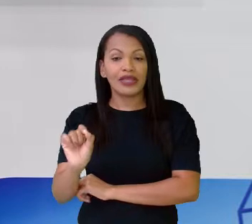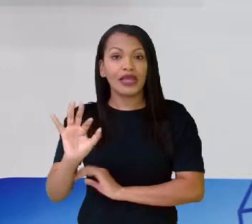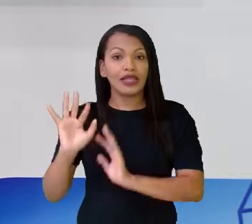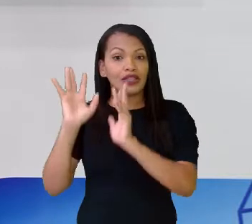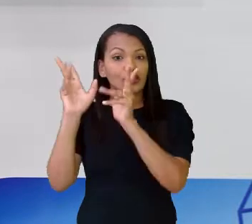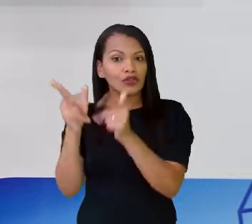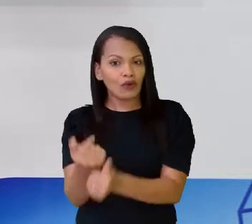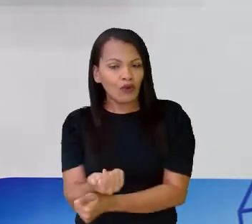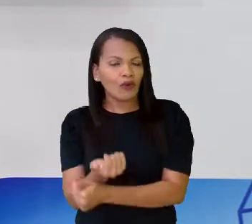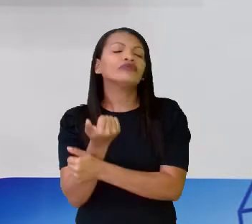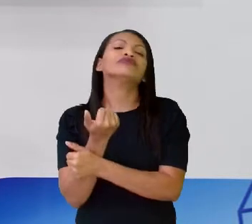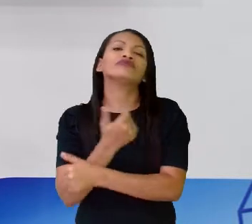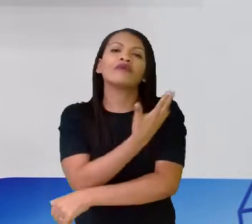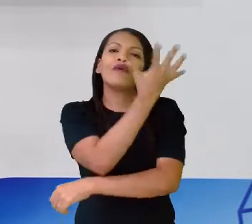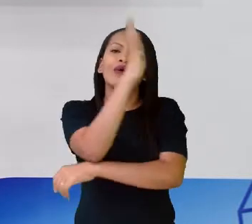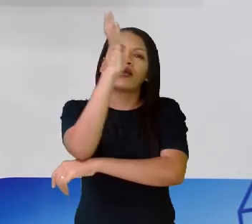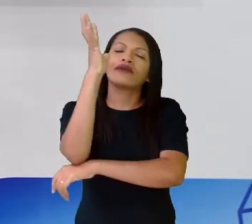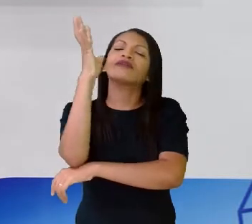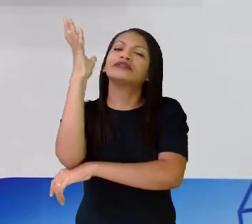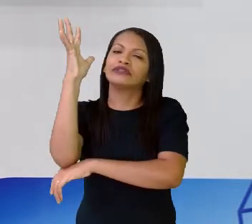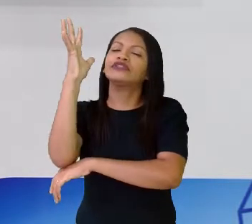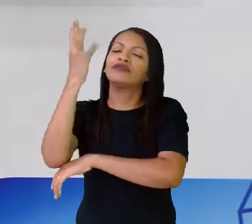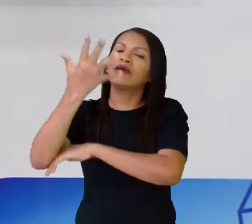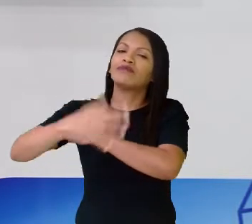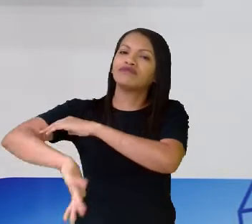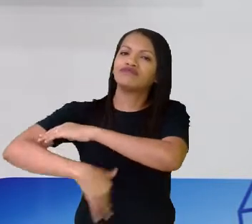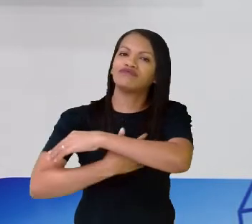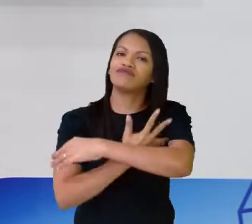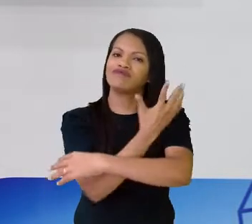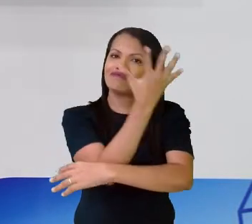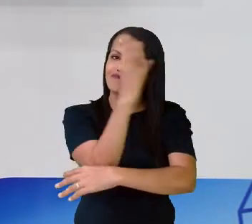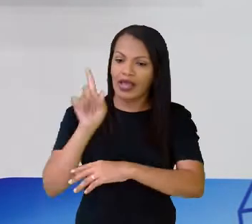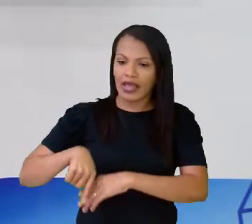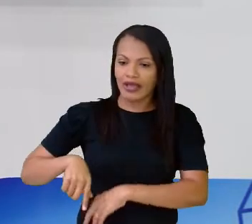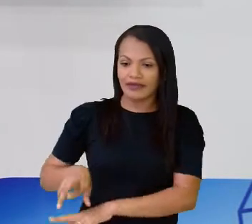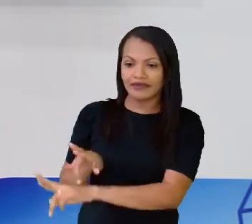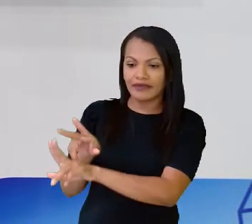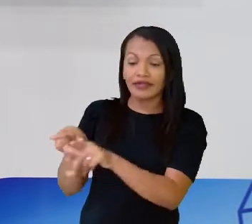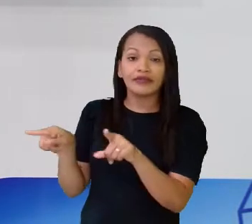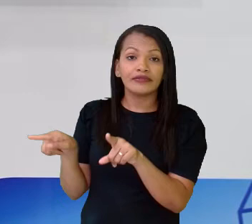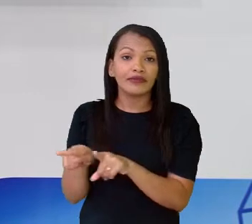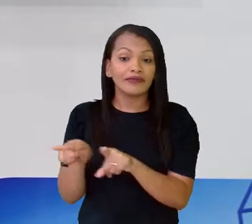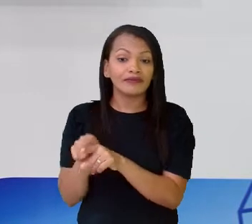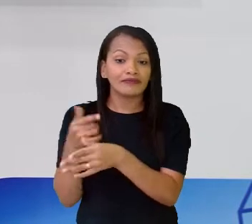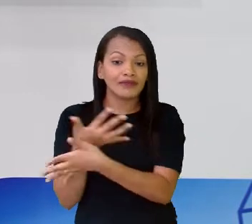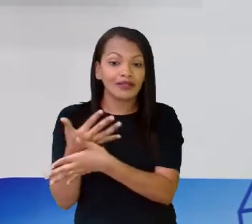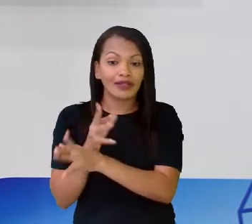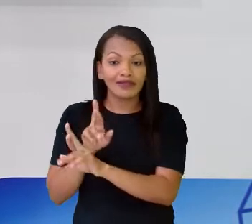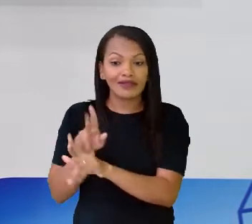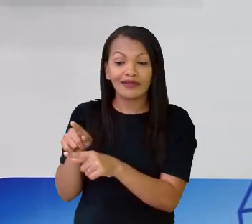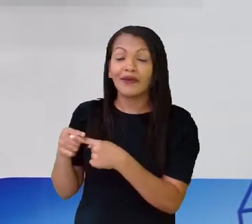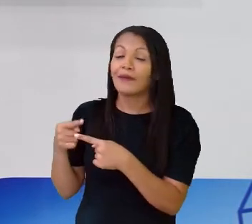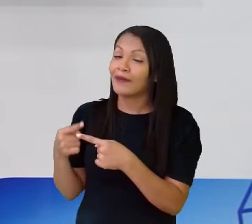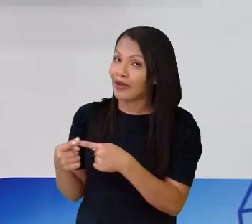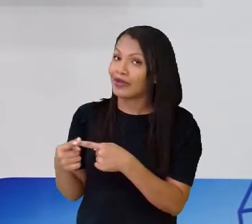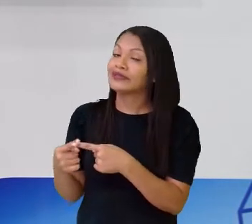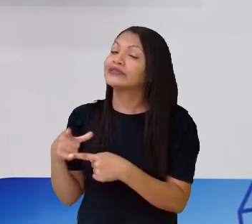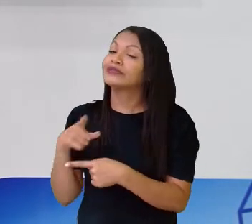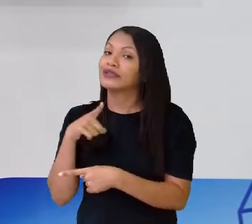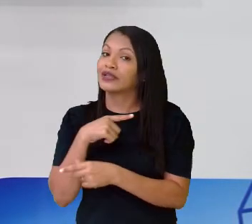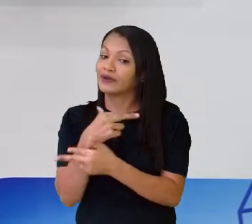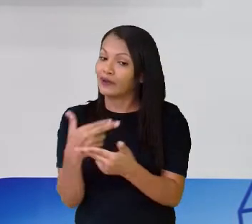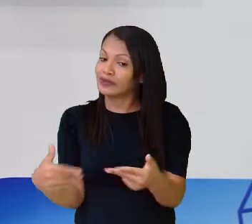os ecossistemas são diferentes. Então, a gente vai ver muitas cidades diferentes, mas que elas têm coisas